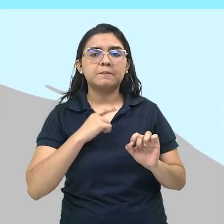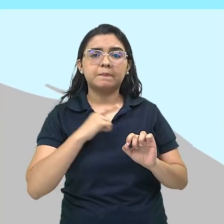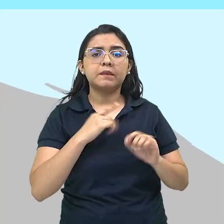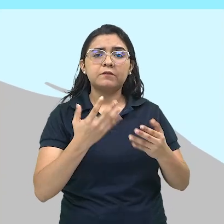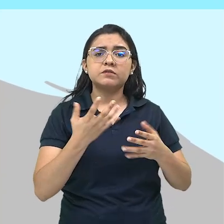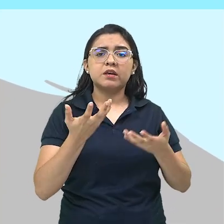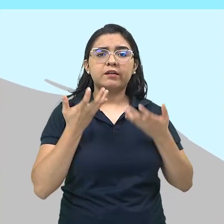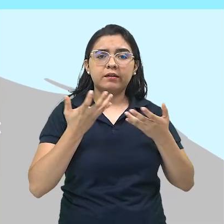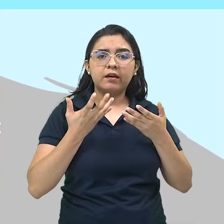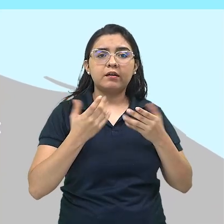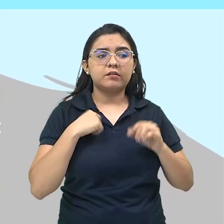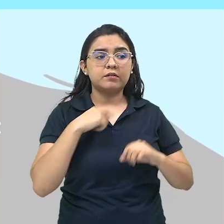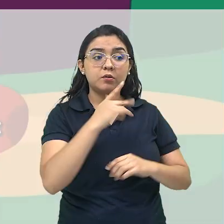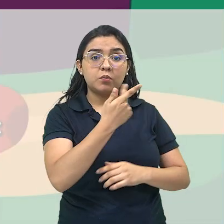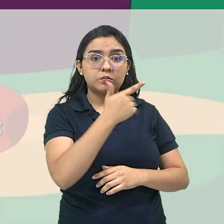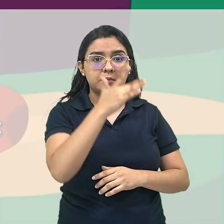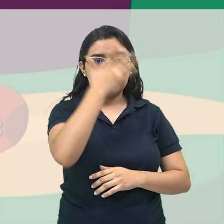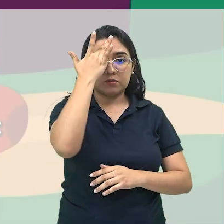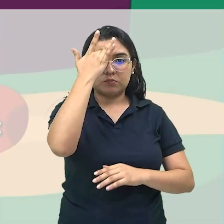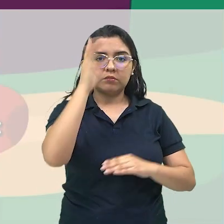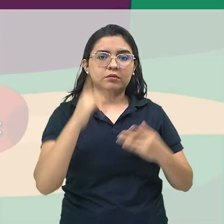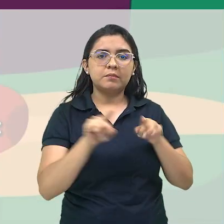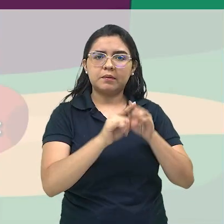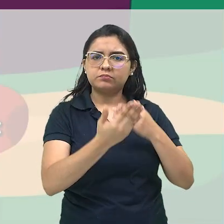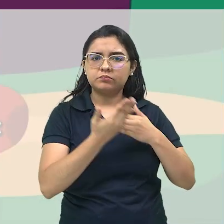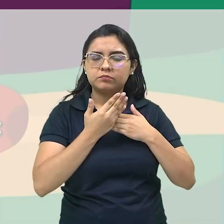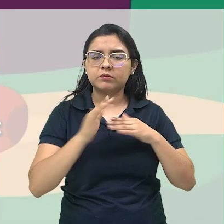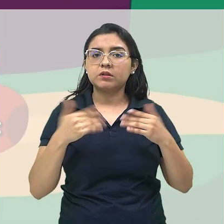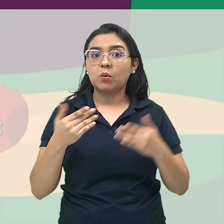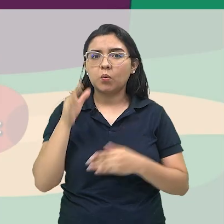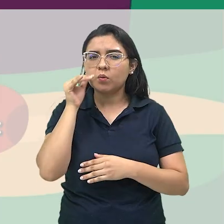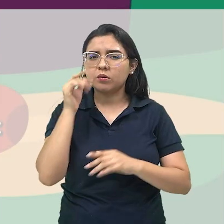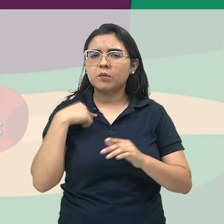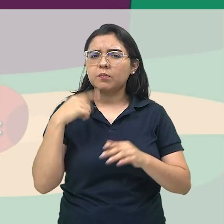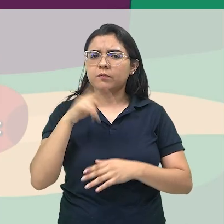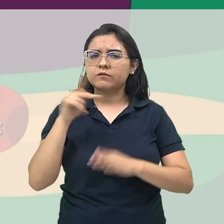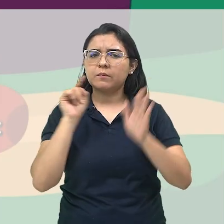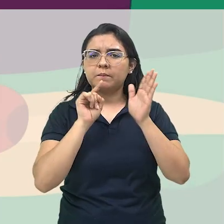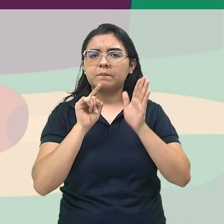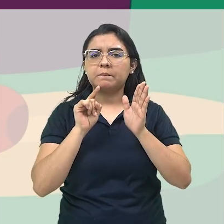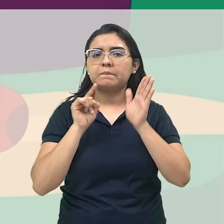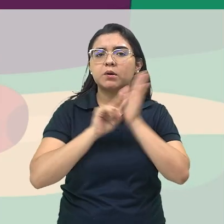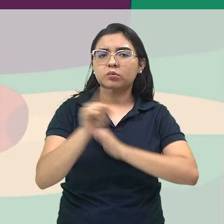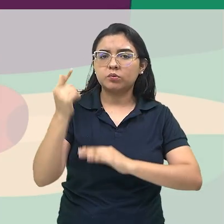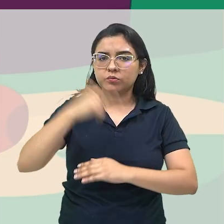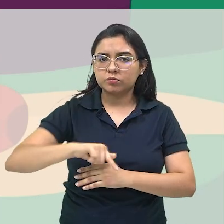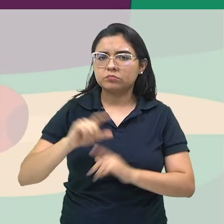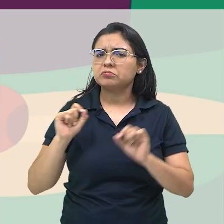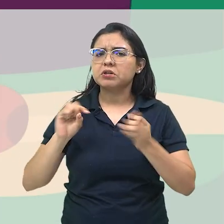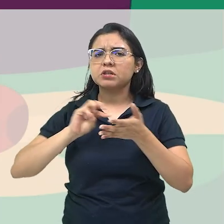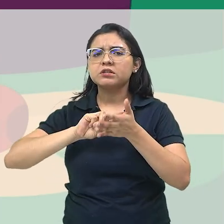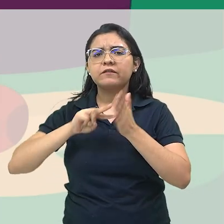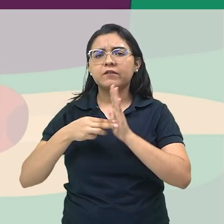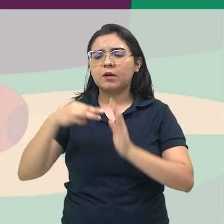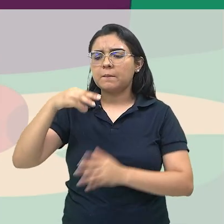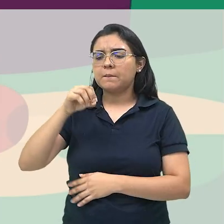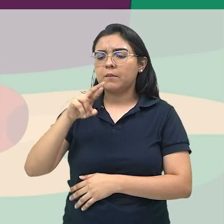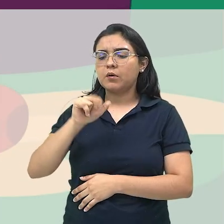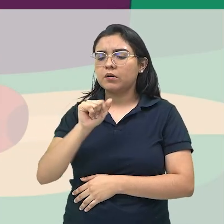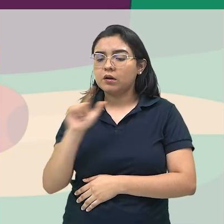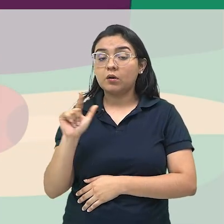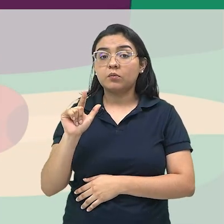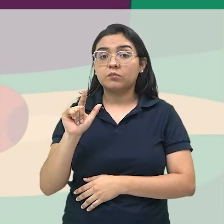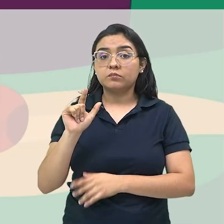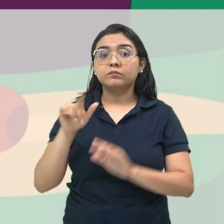si mesmo. Ainda curioso, o professor perguntou novamente: E o que é moral? O